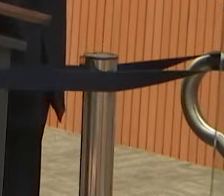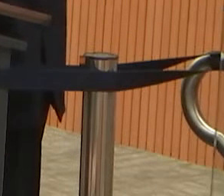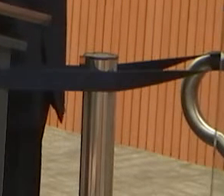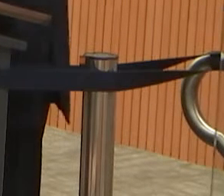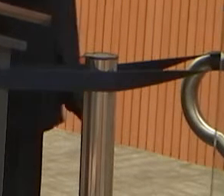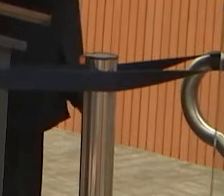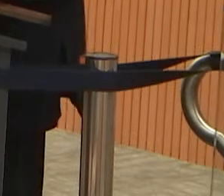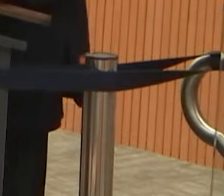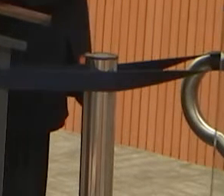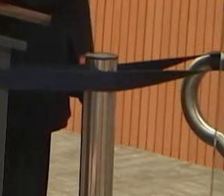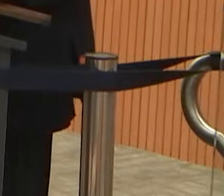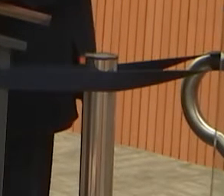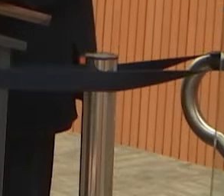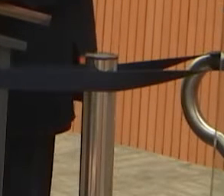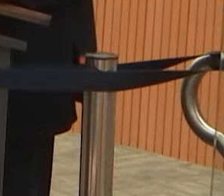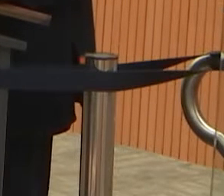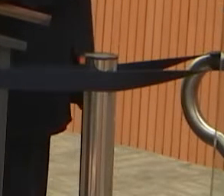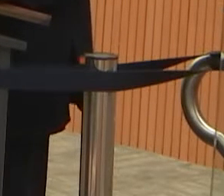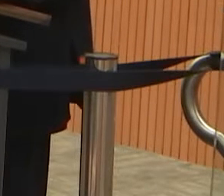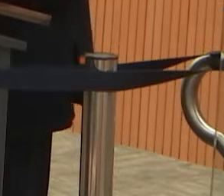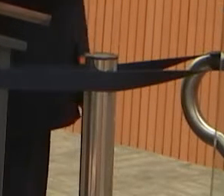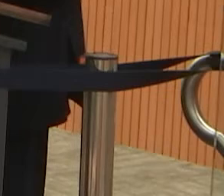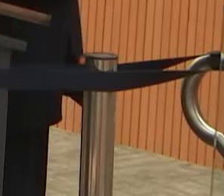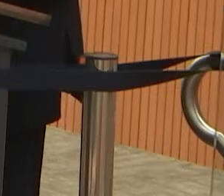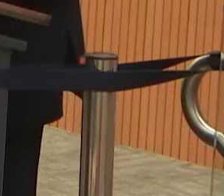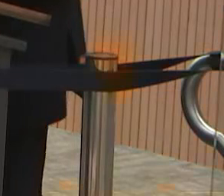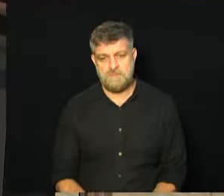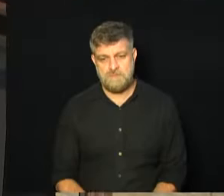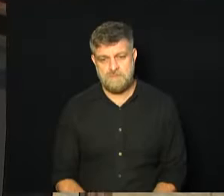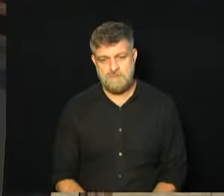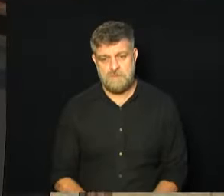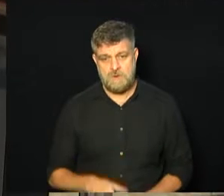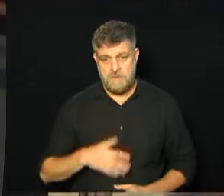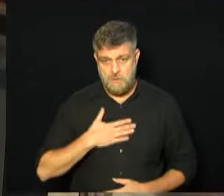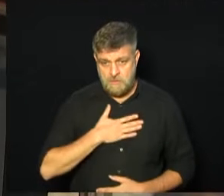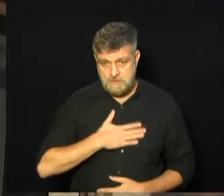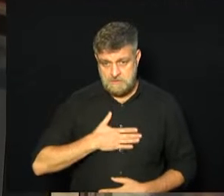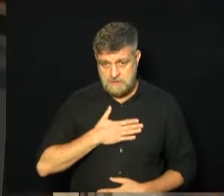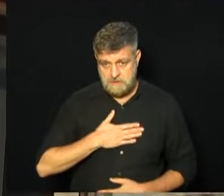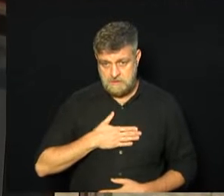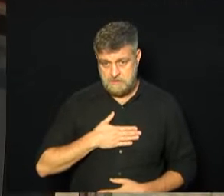Eu gostaria de agradecer, em primeiro lugar, a vereadora Guida,